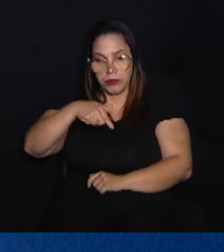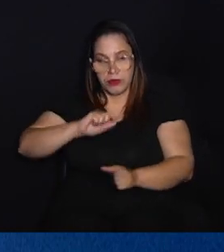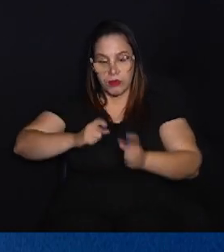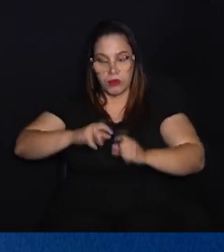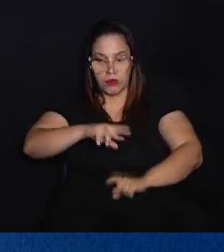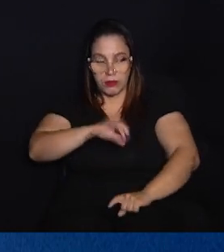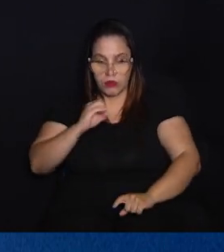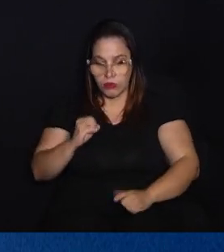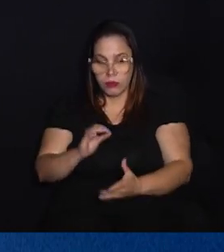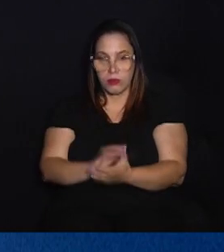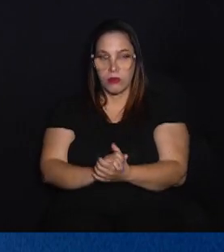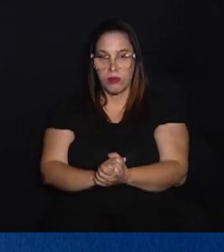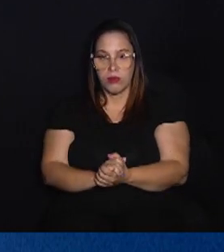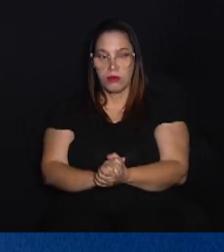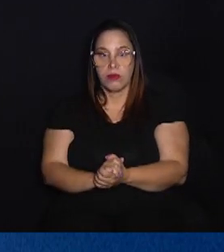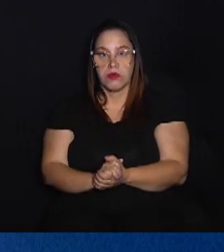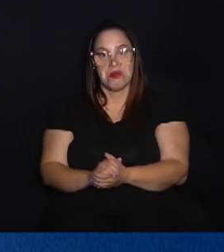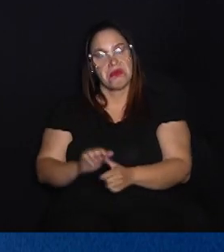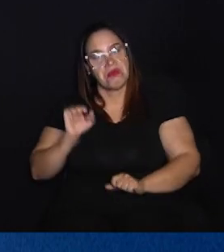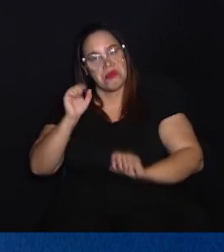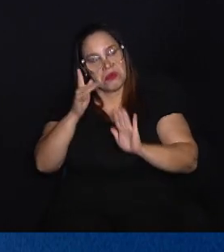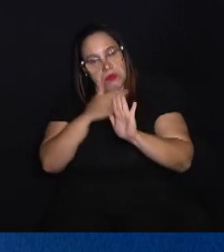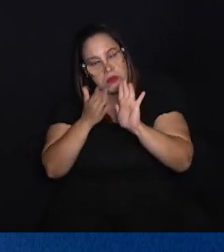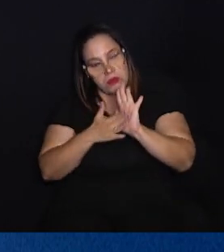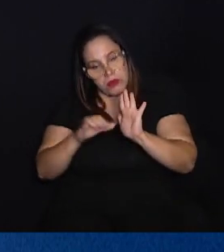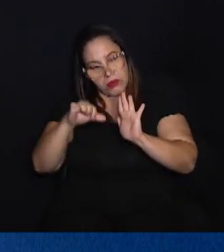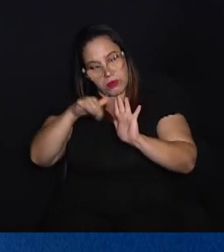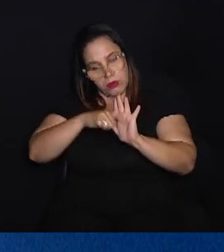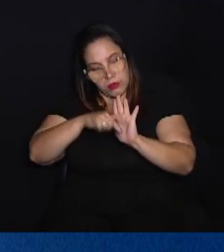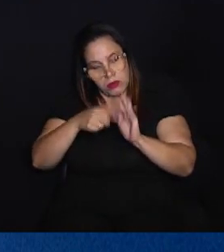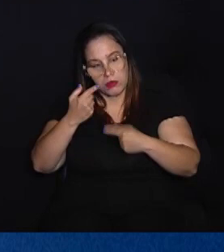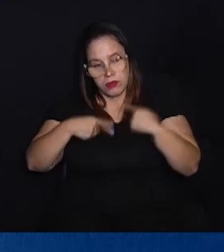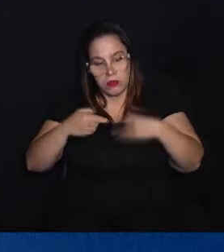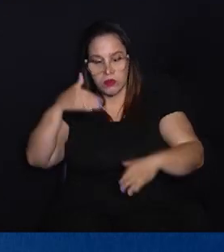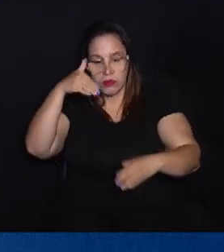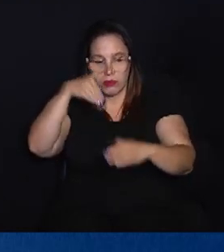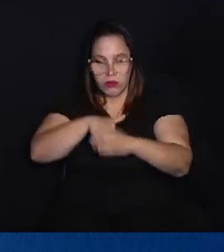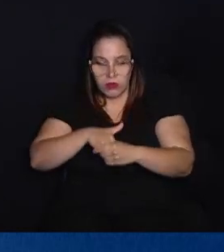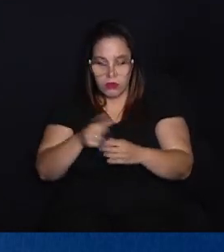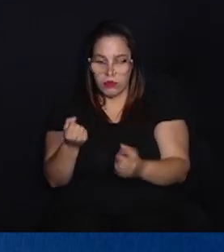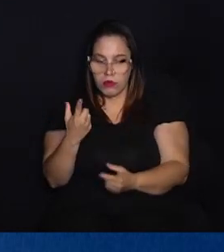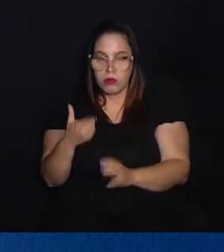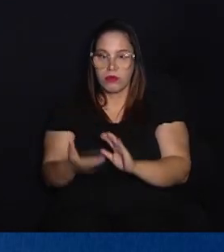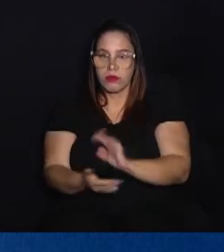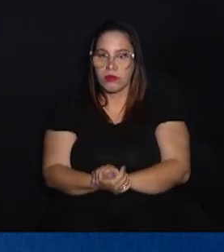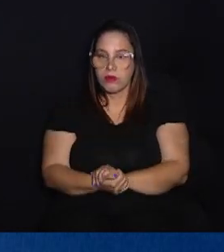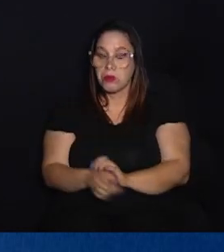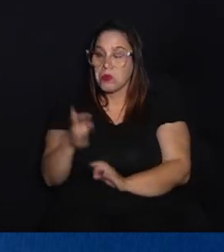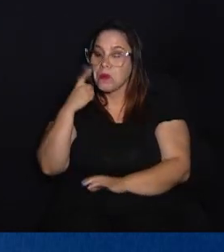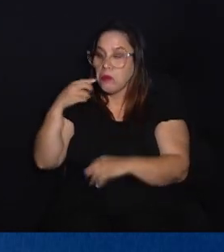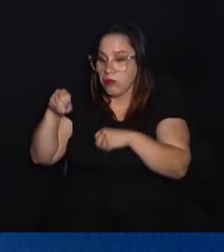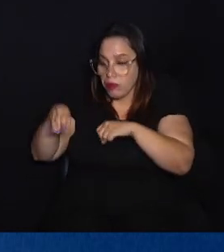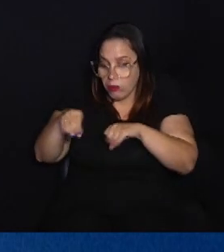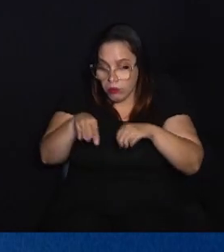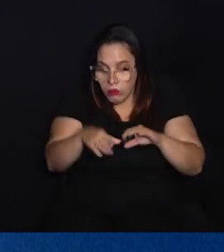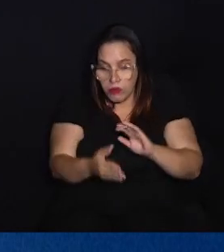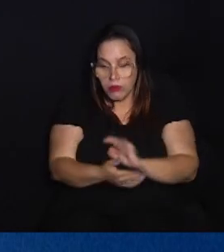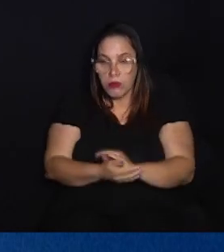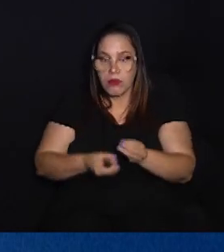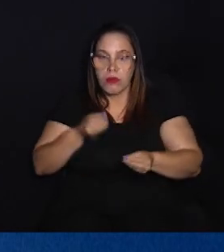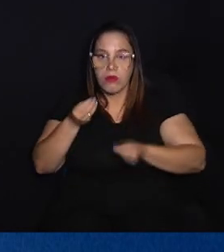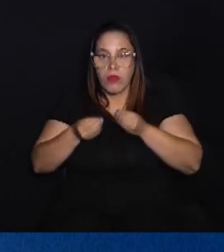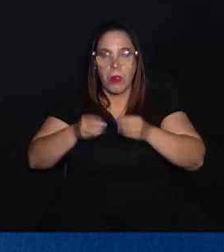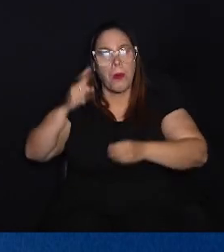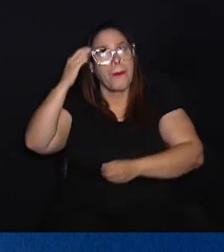57ª reunião ordinária tem 7 projetos que serão discutidos em turno único. De olho na educação,